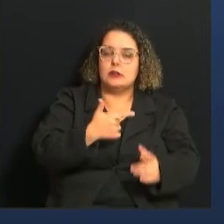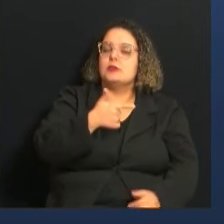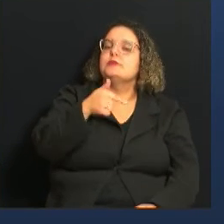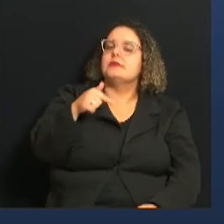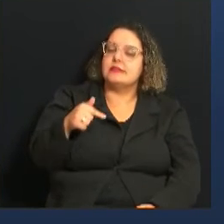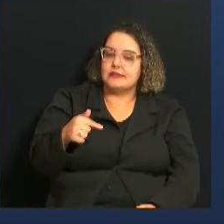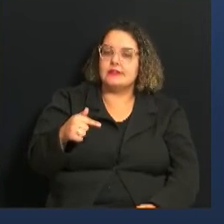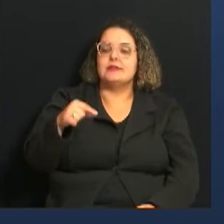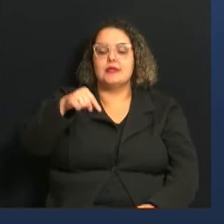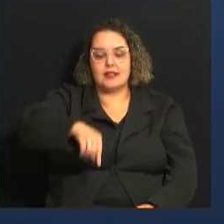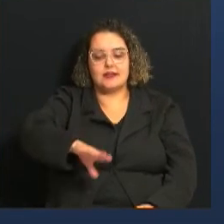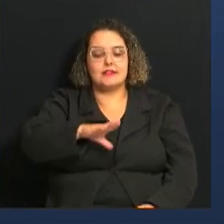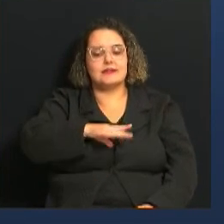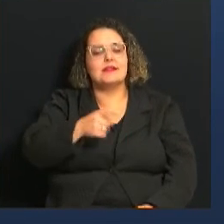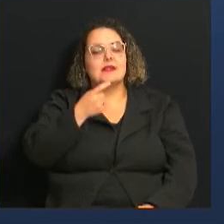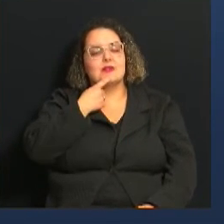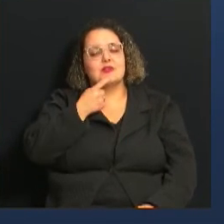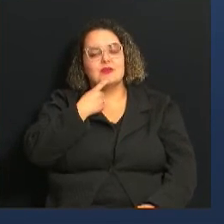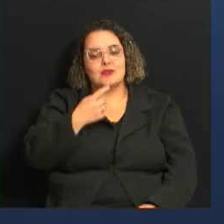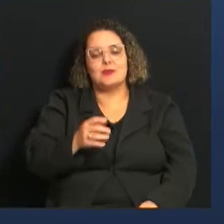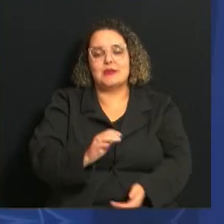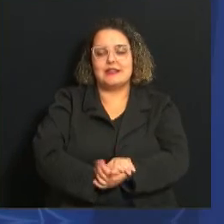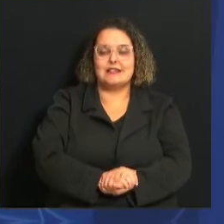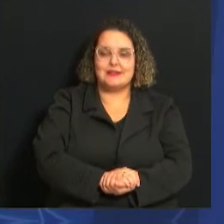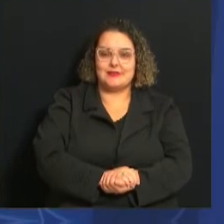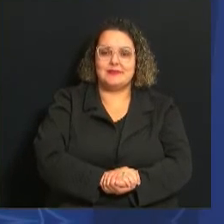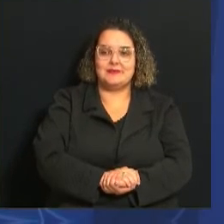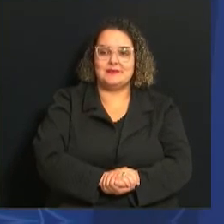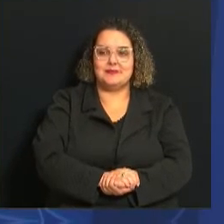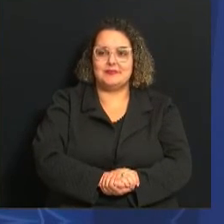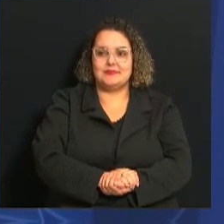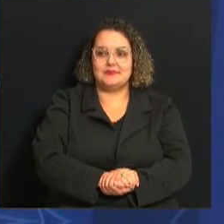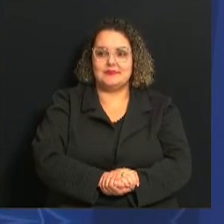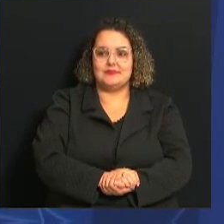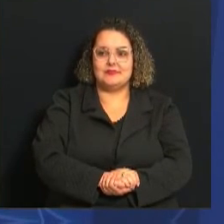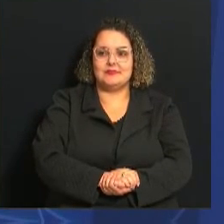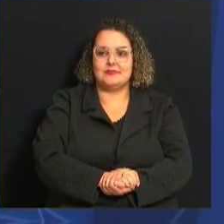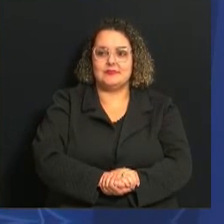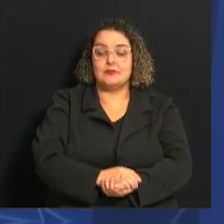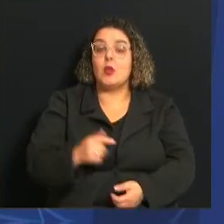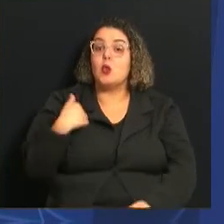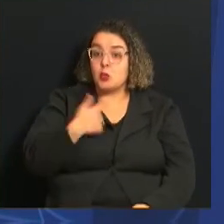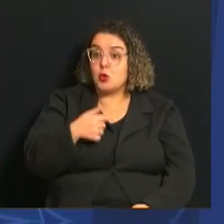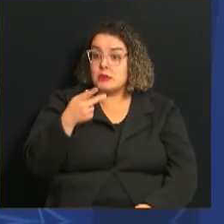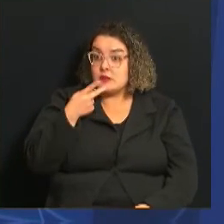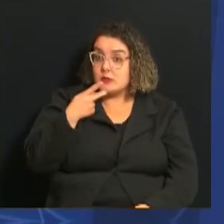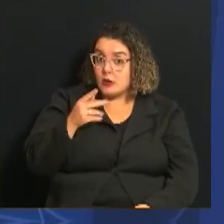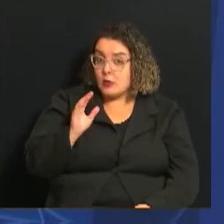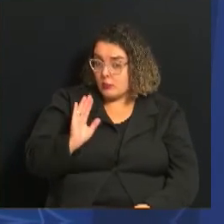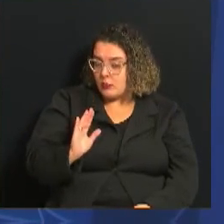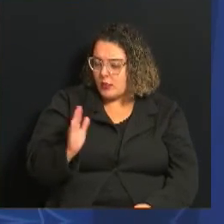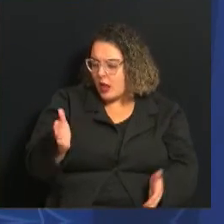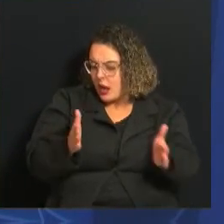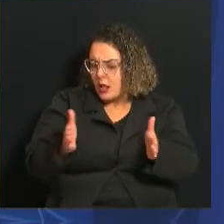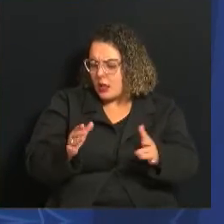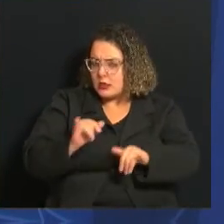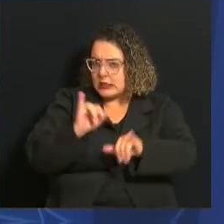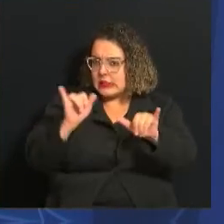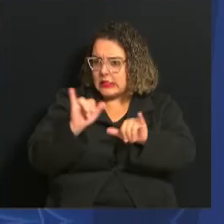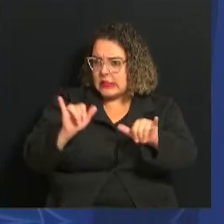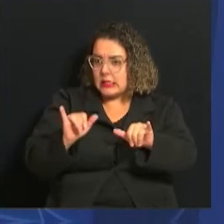27 graus aqui na cidade de Campinas. Nós falamos há pouco aqui, durante as notícias